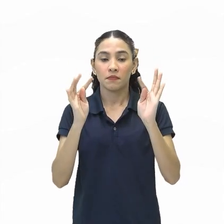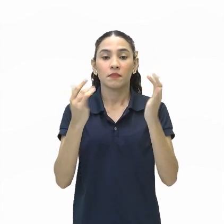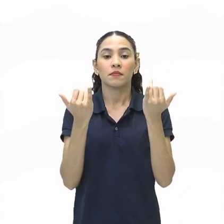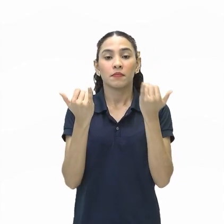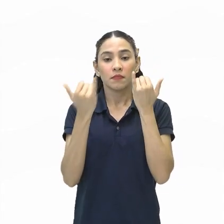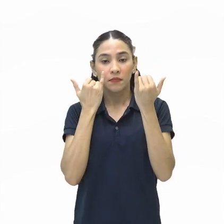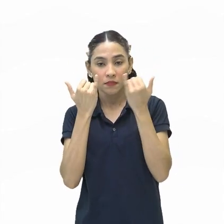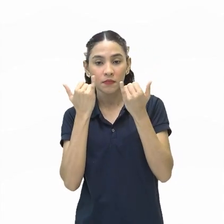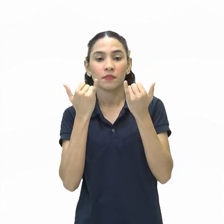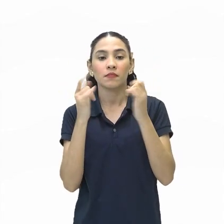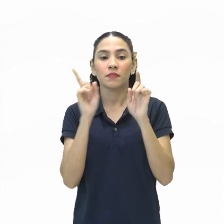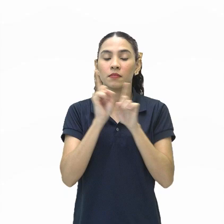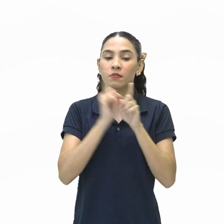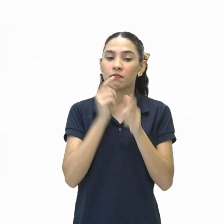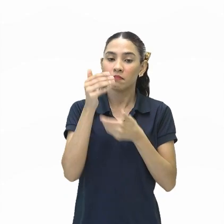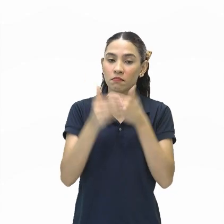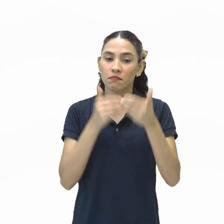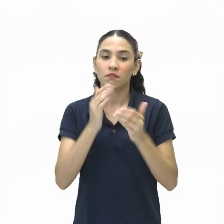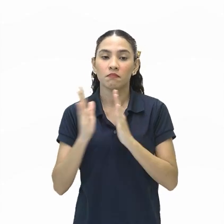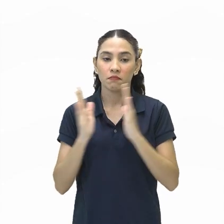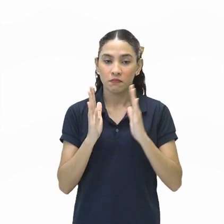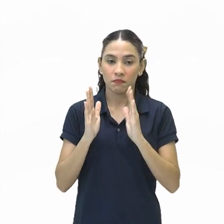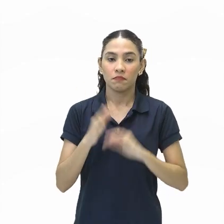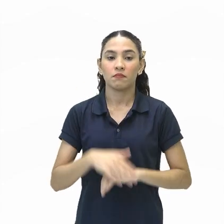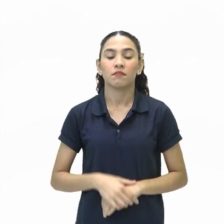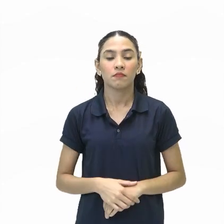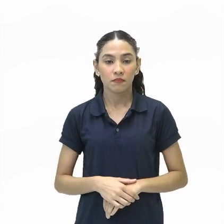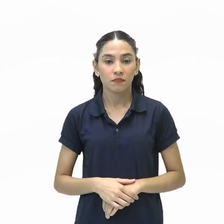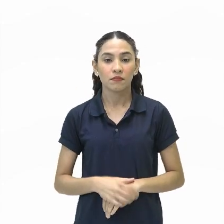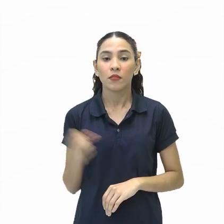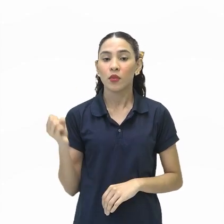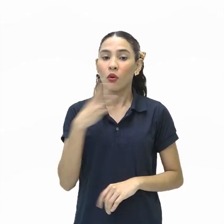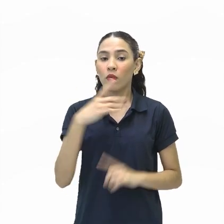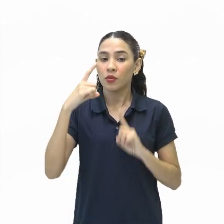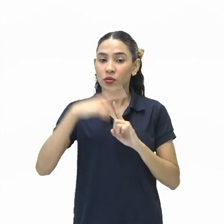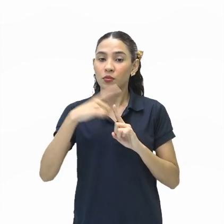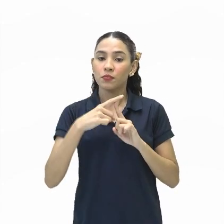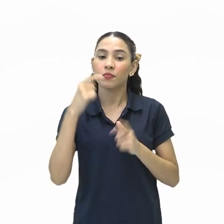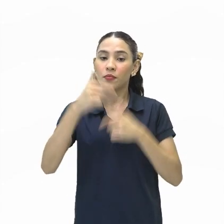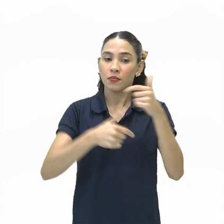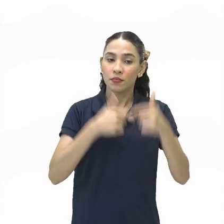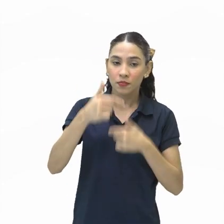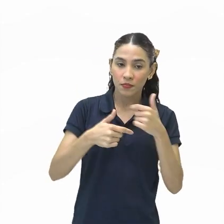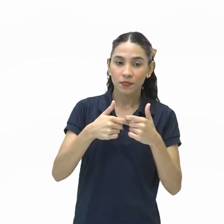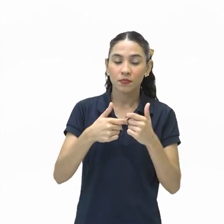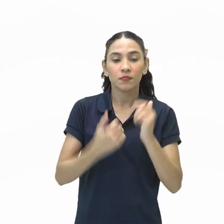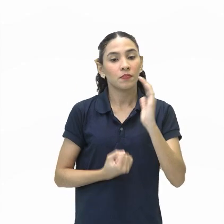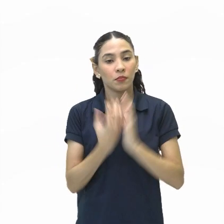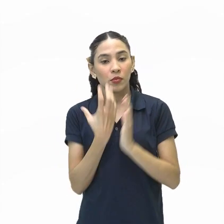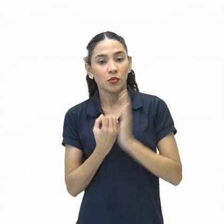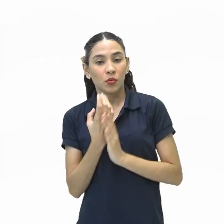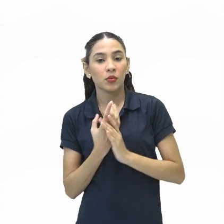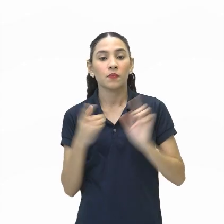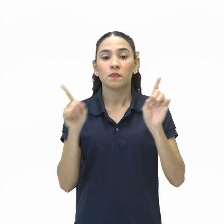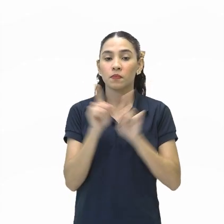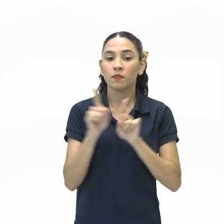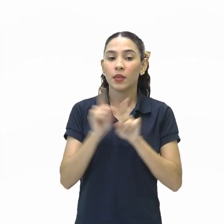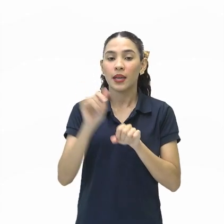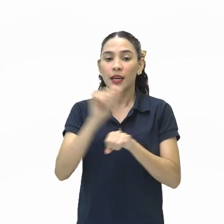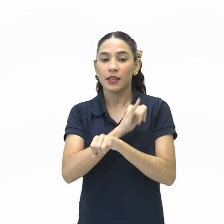e informacionais ao longo do tempo. Novas formas de trabalho, produção